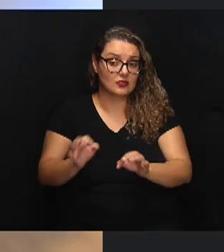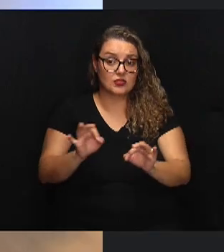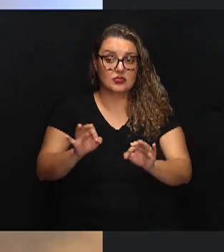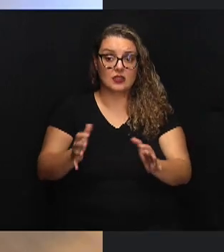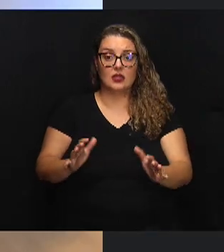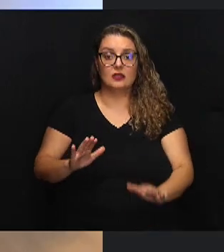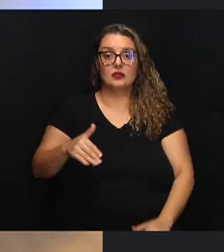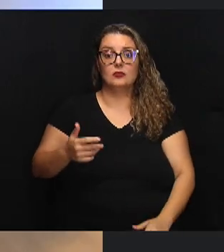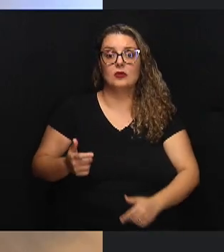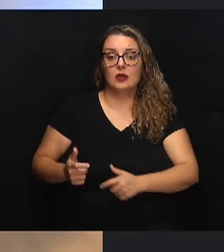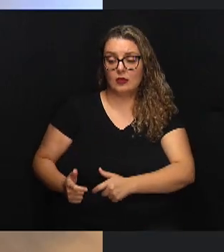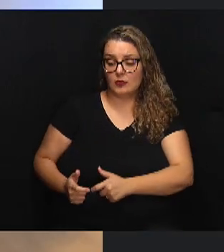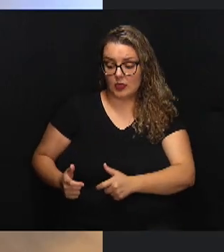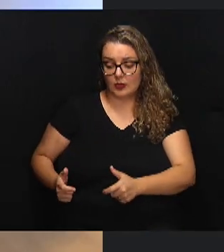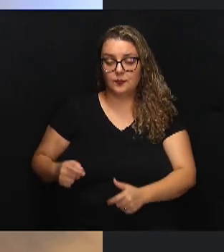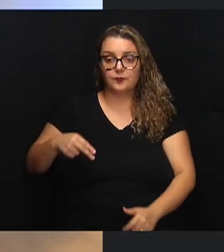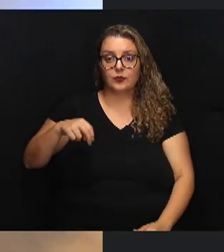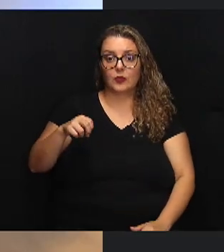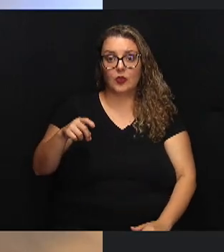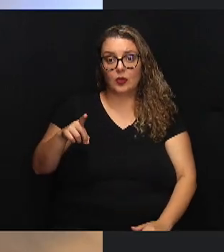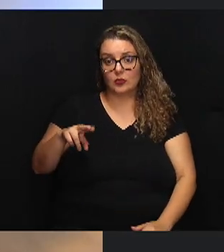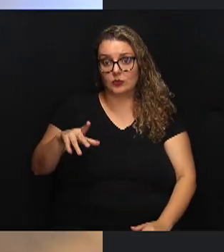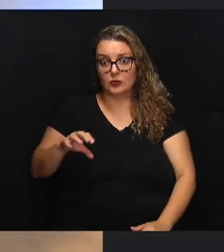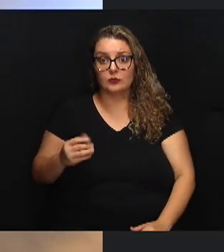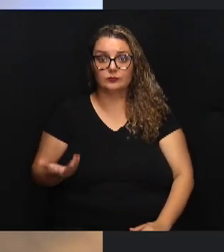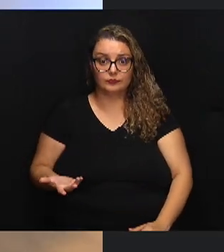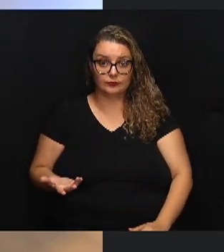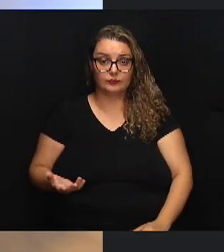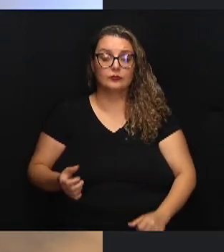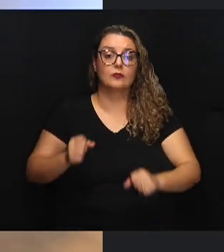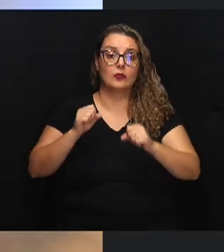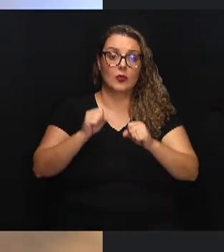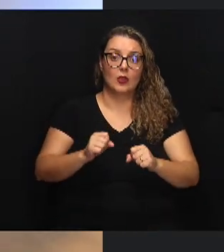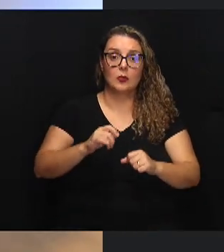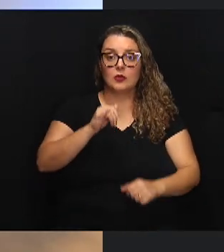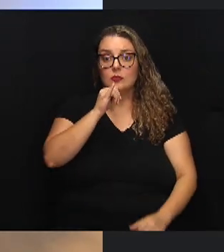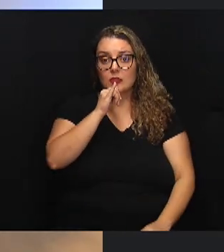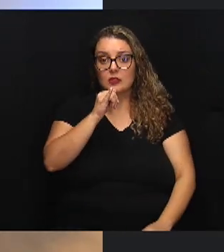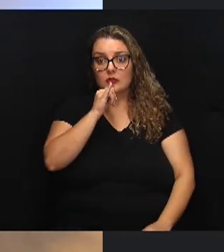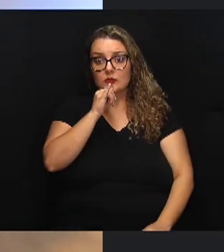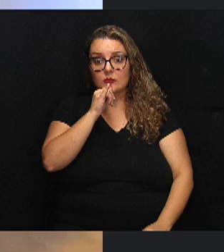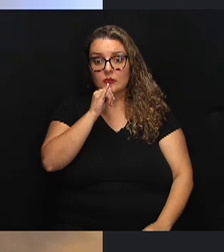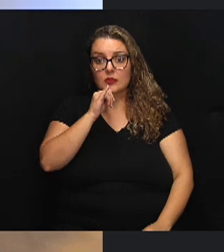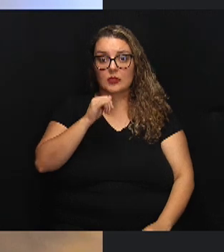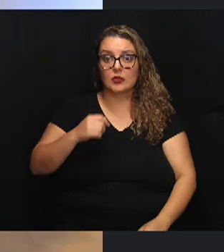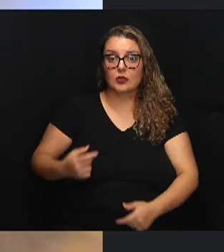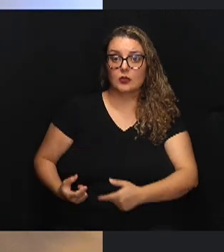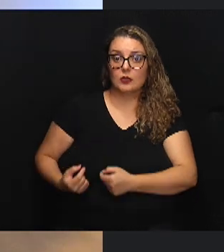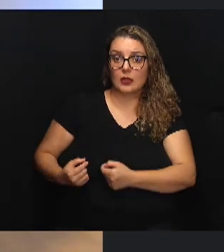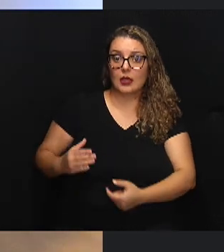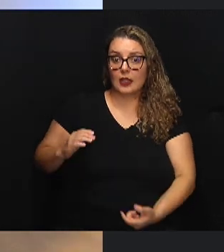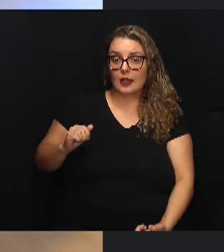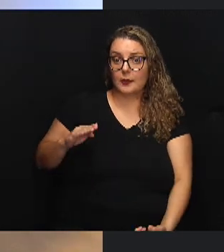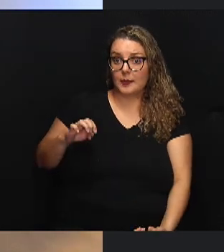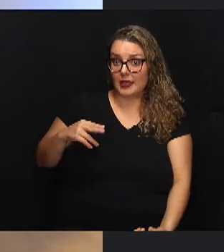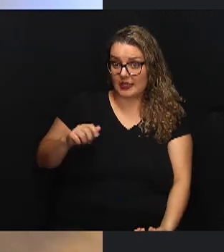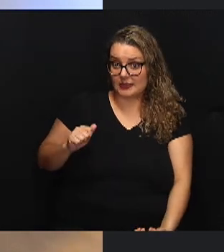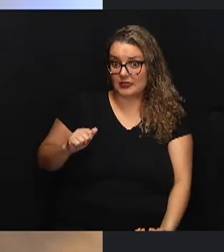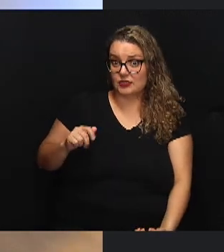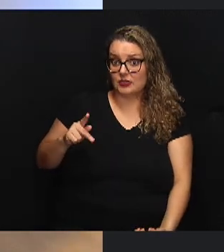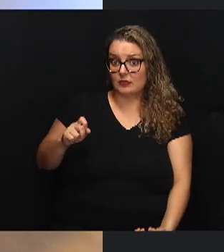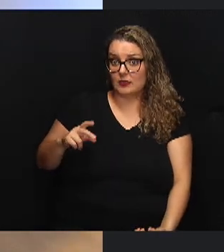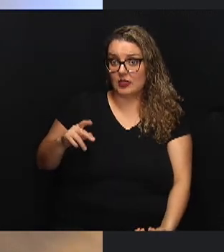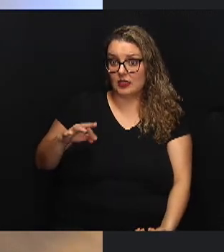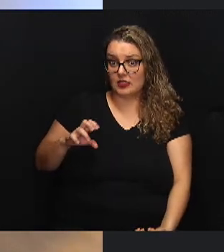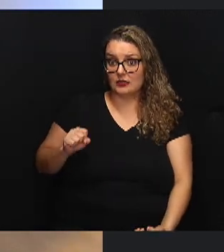está crescendo ali um nódulo, uma neoplasia, e pode ser, por exemplo, um tumor de cabeça de pâncreas, que o primeiro sinal seja